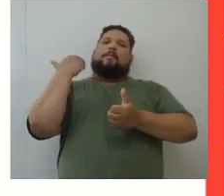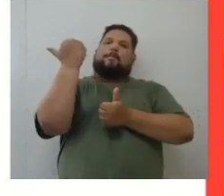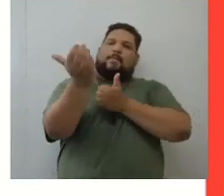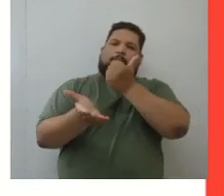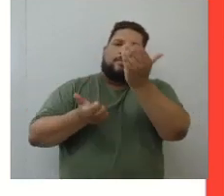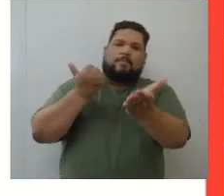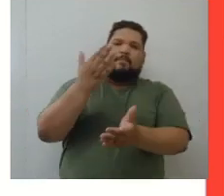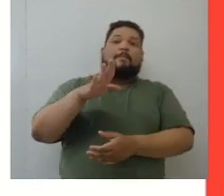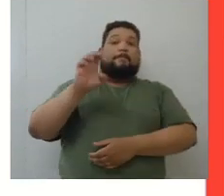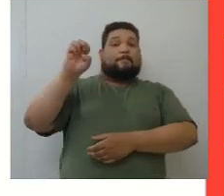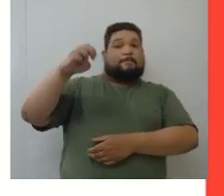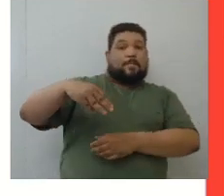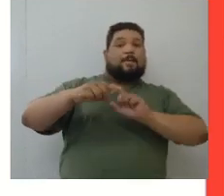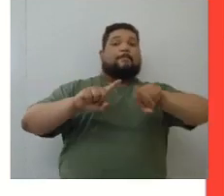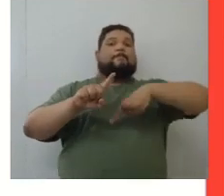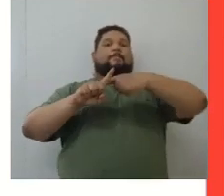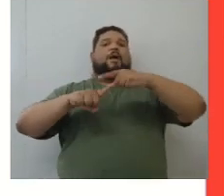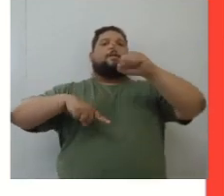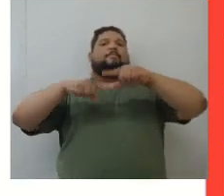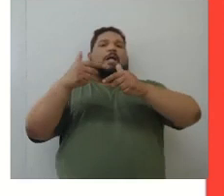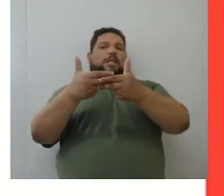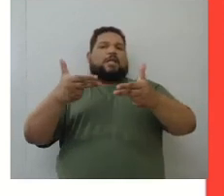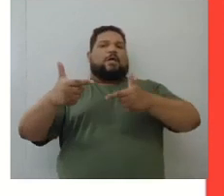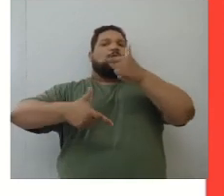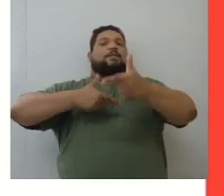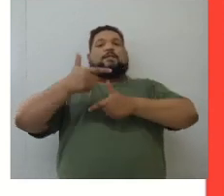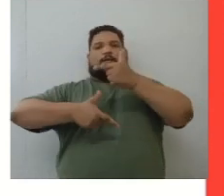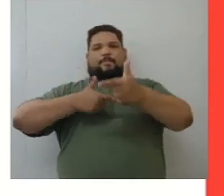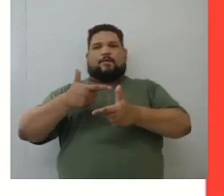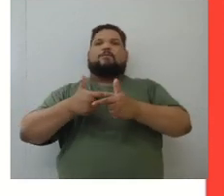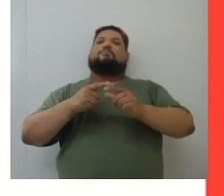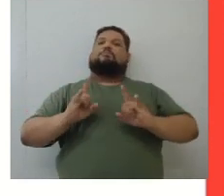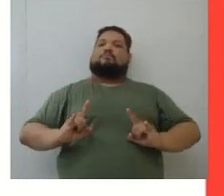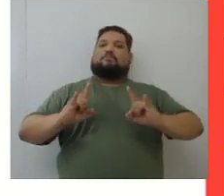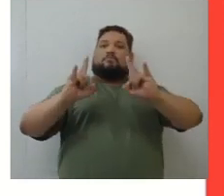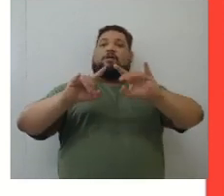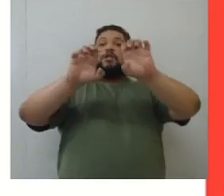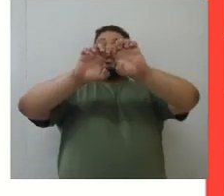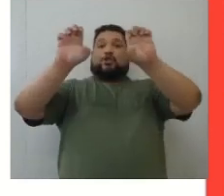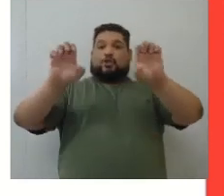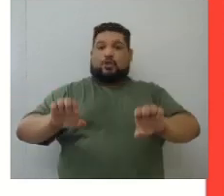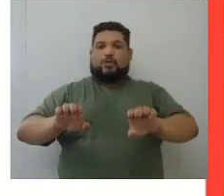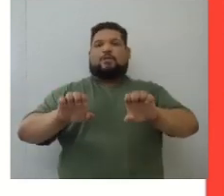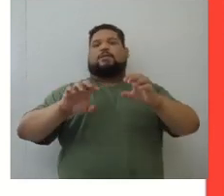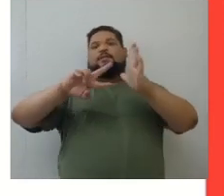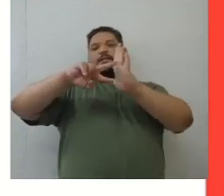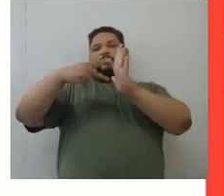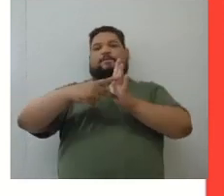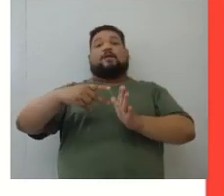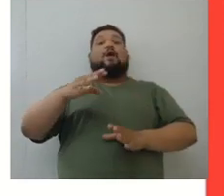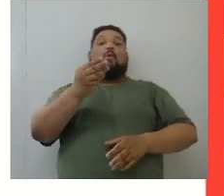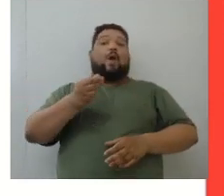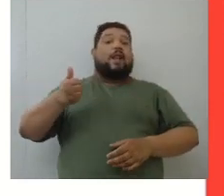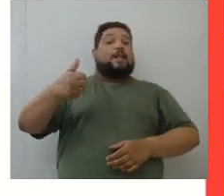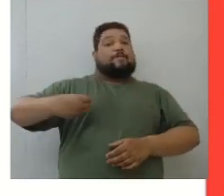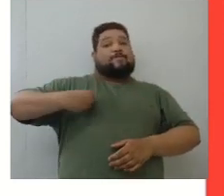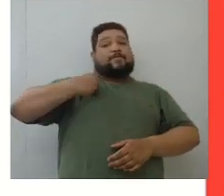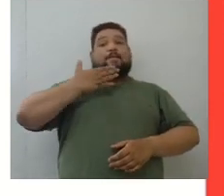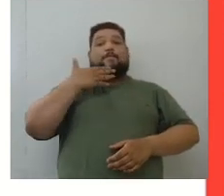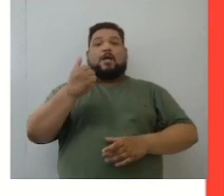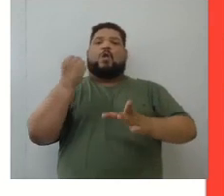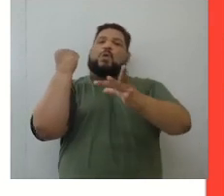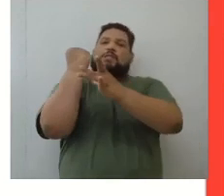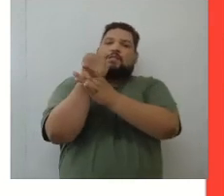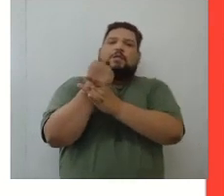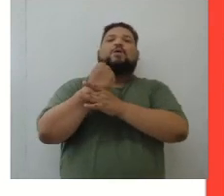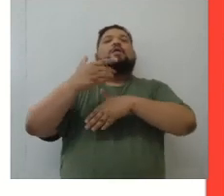serviços, maior e melhor infraestrutura, melhor qualidade de vida, melhor segurança e melhor desenvolvimento